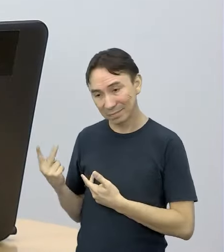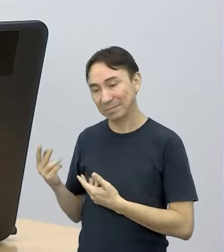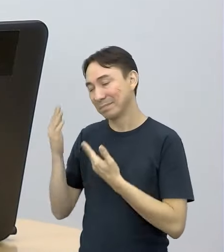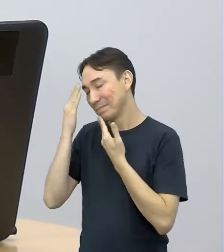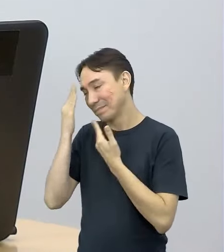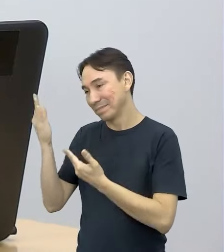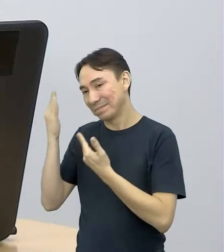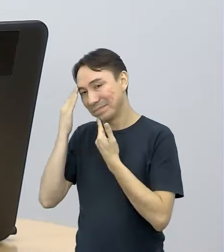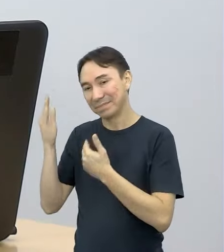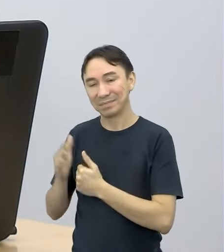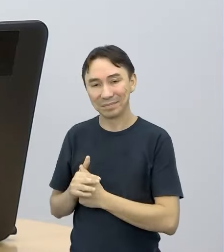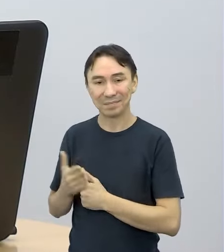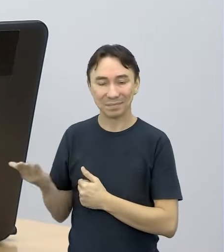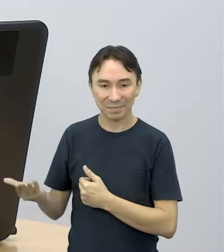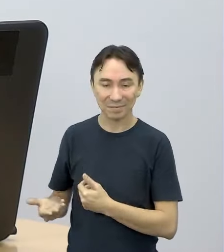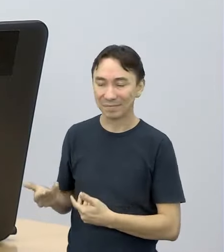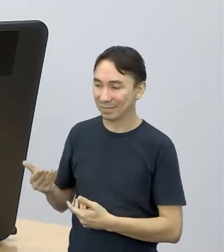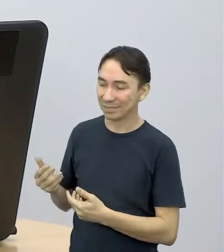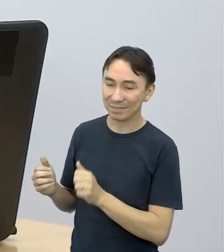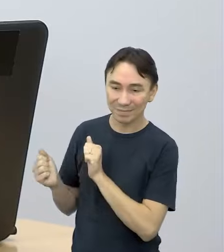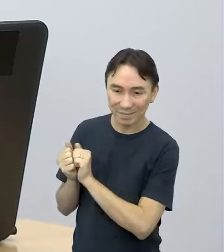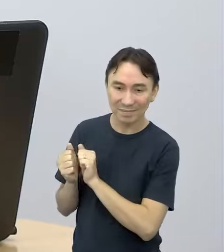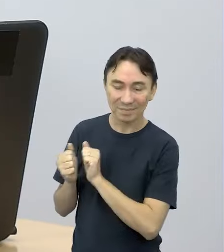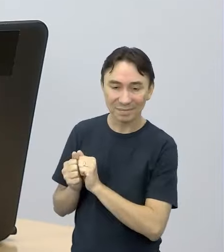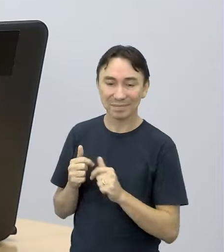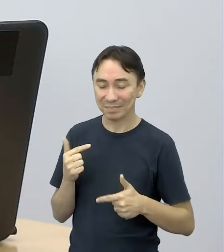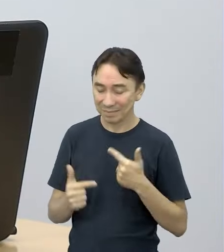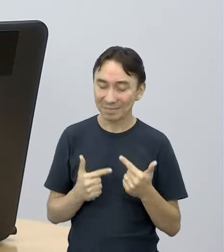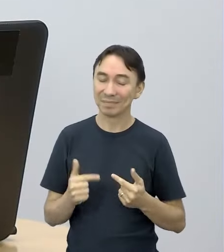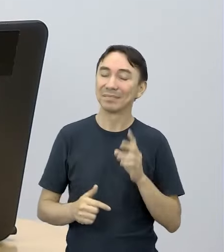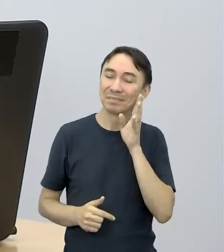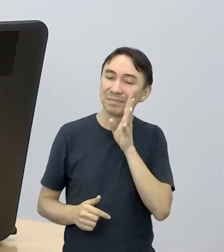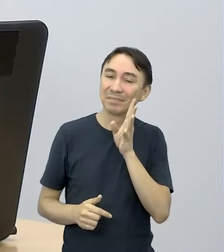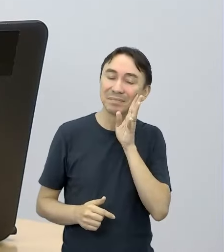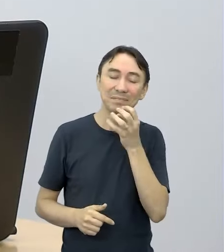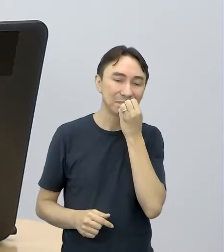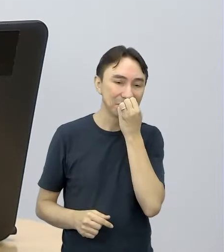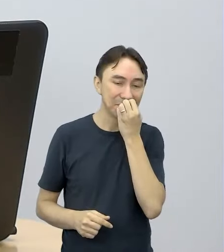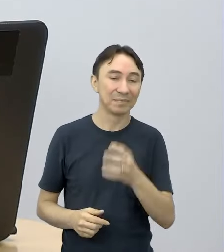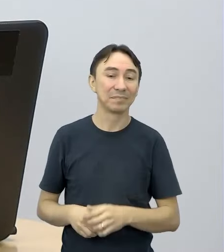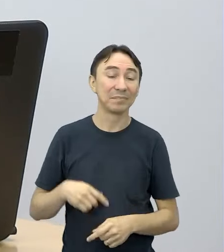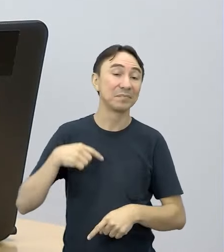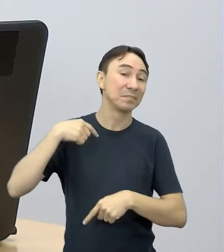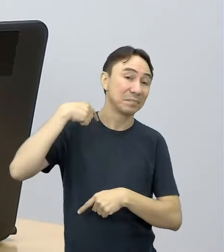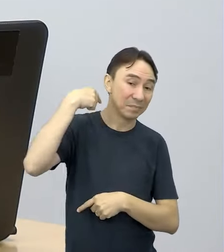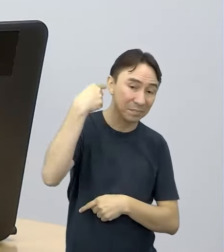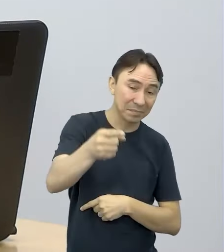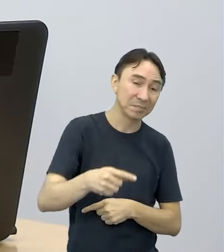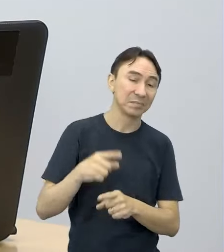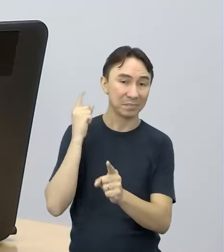né? Que me deu espaço aqui para a gente trabalhar junto, foi bem bacana, né? E a gente se encontra de novo